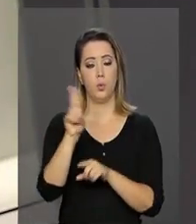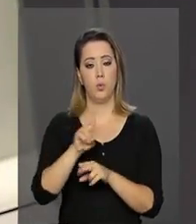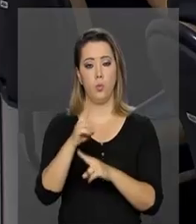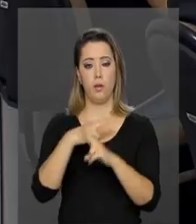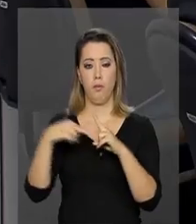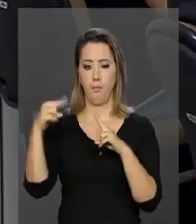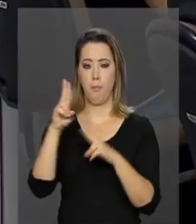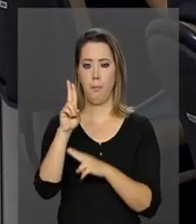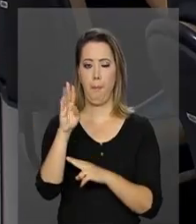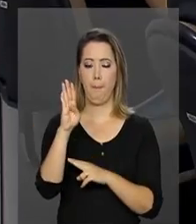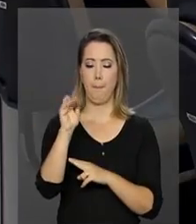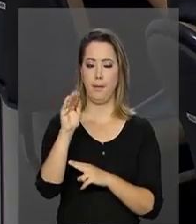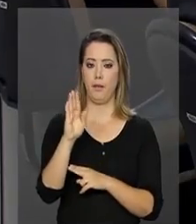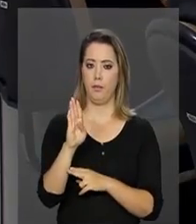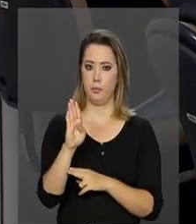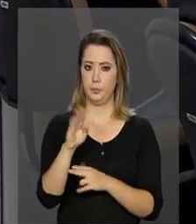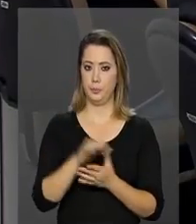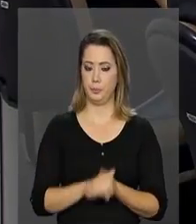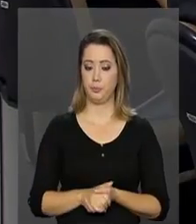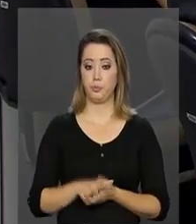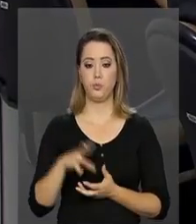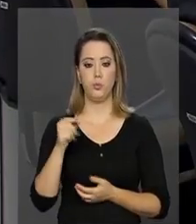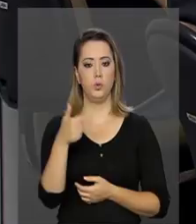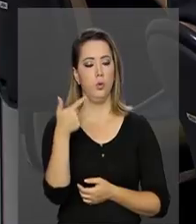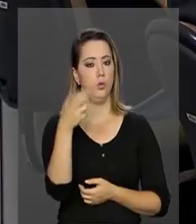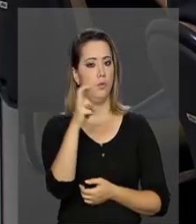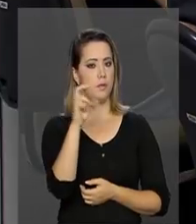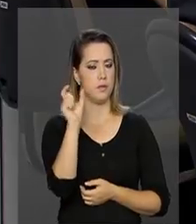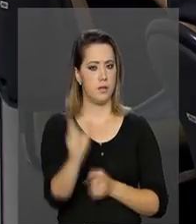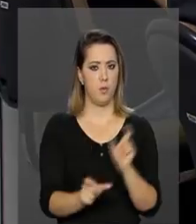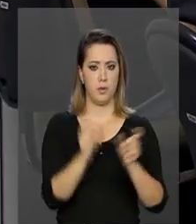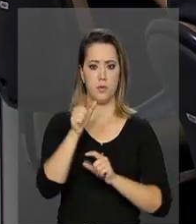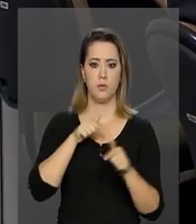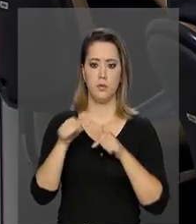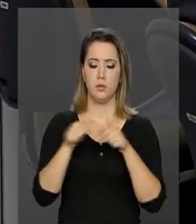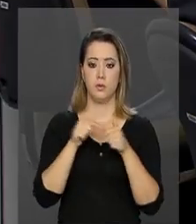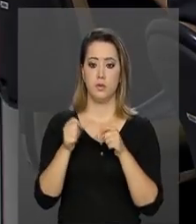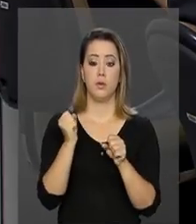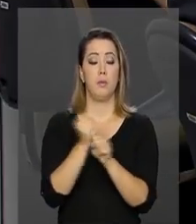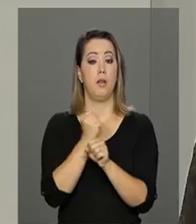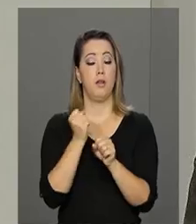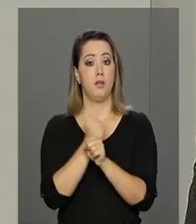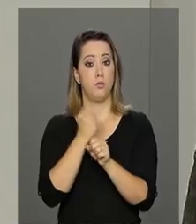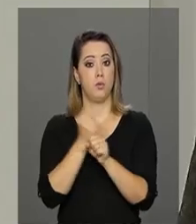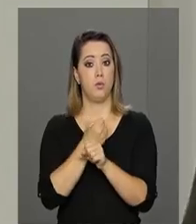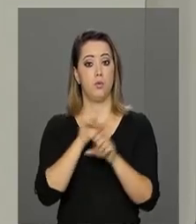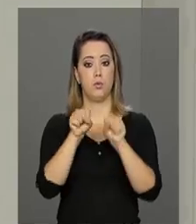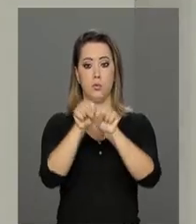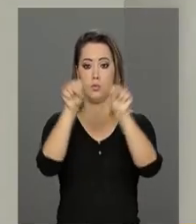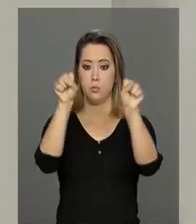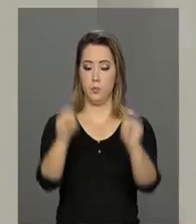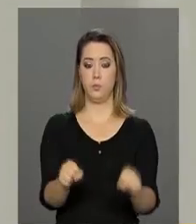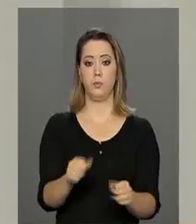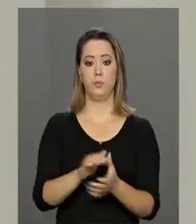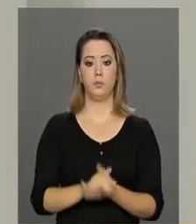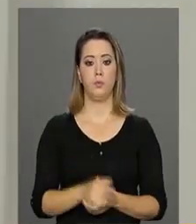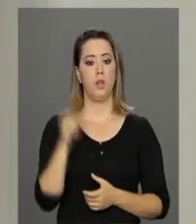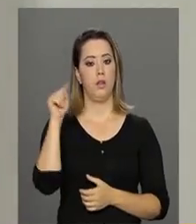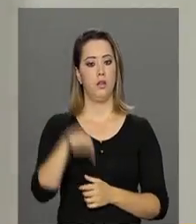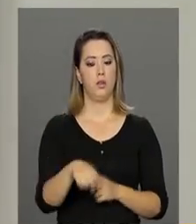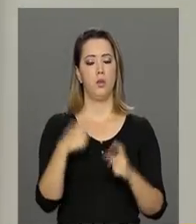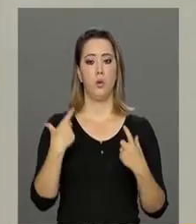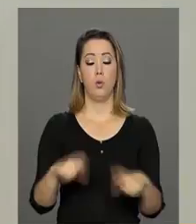Brasília ao todo 25 especialistas trabalham na formação do sistema aqui fica a sala cofre